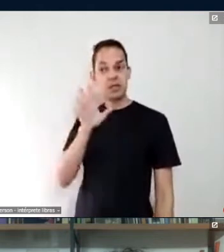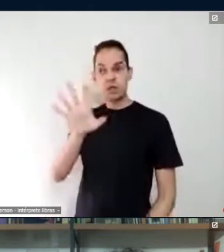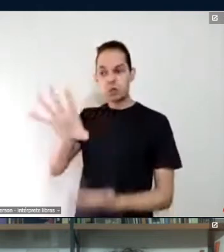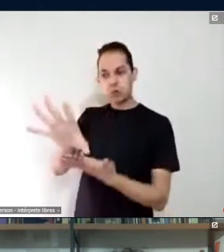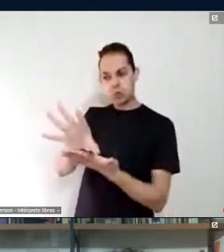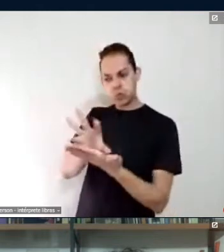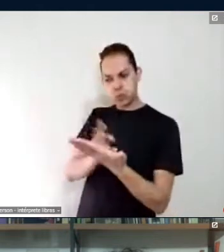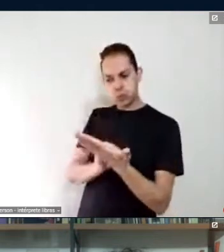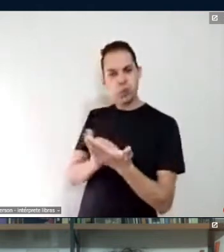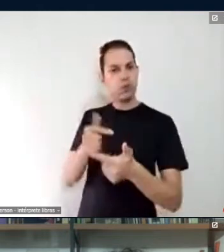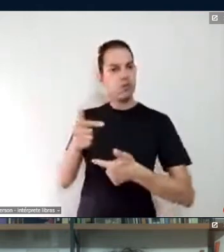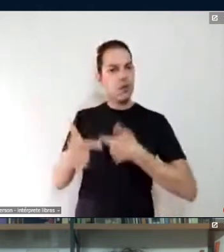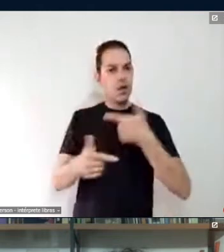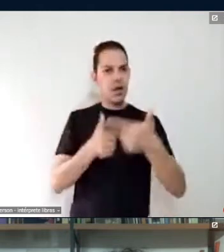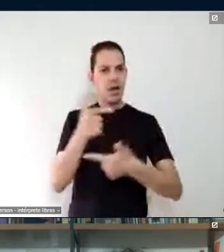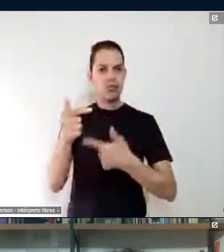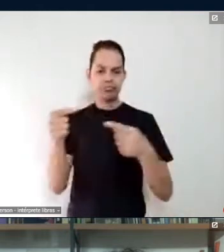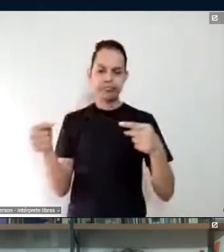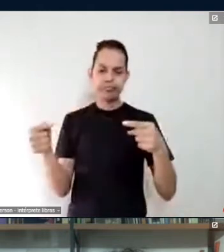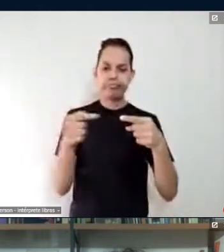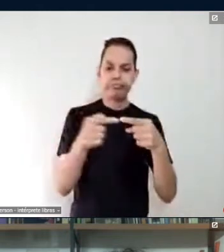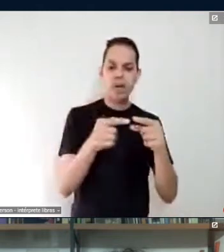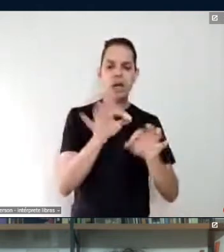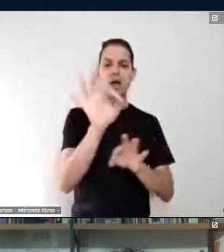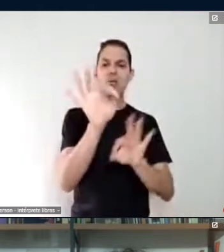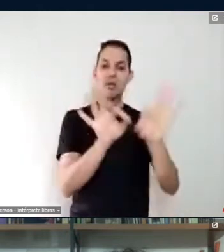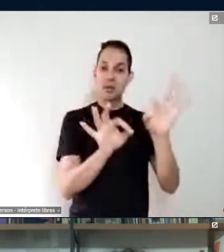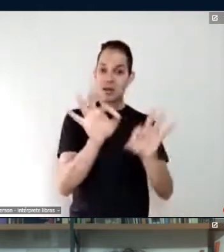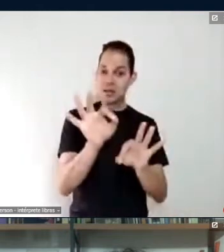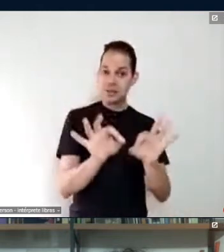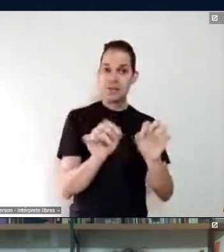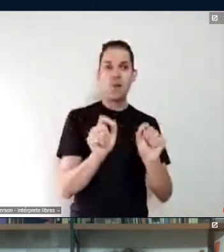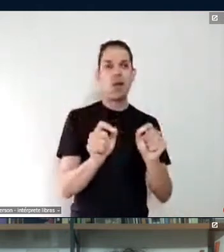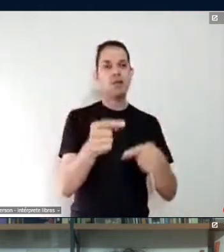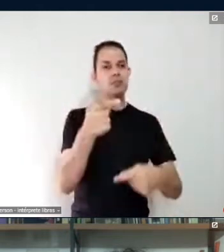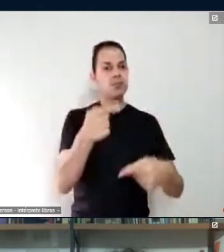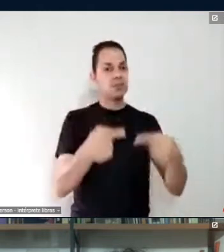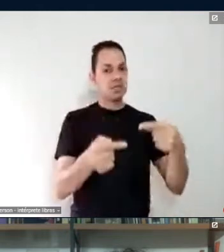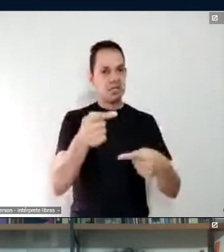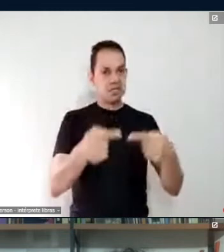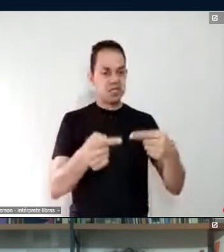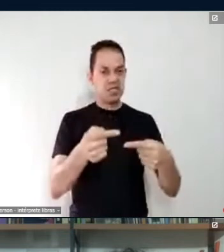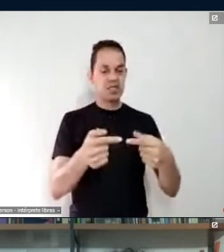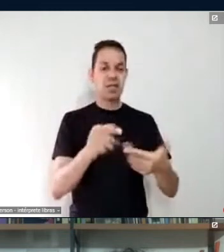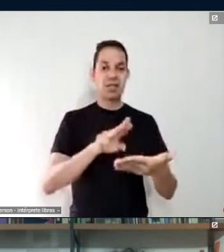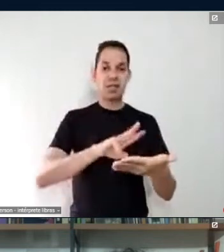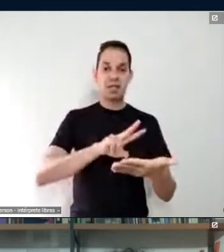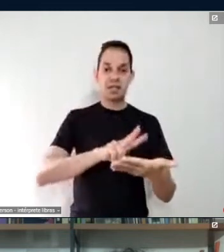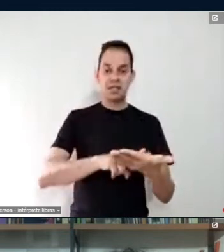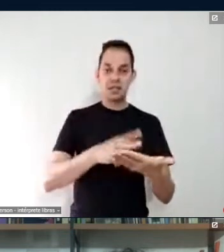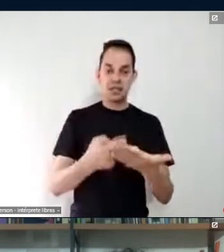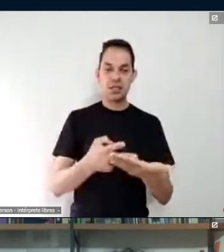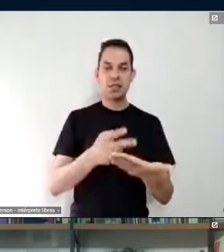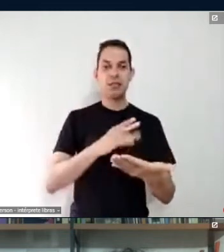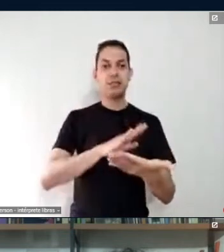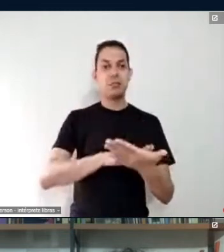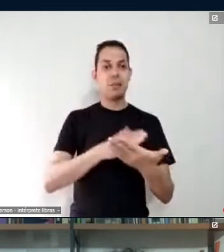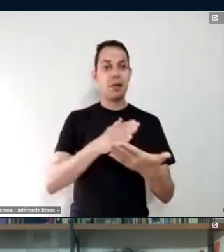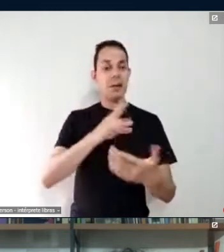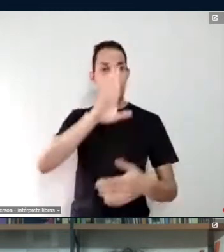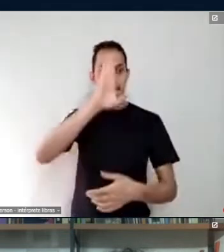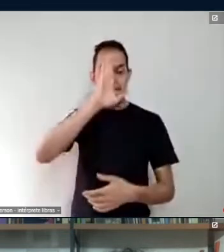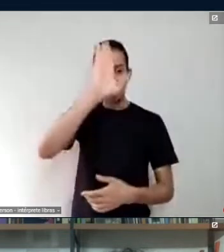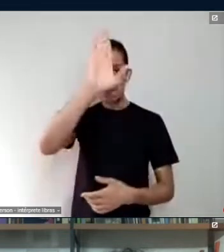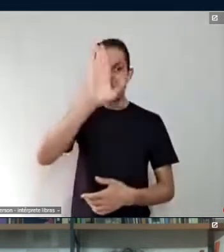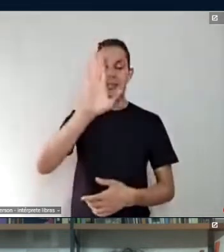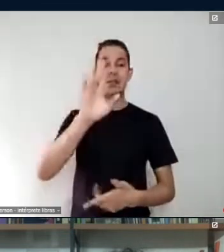trabalhos voltados para organizações de políticas de tradução, mas principalmente da política de